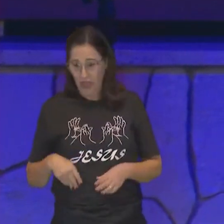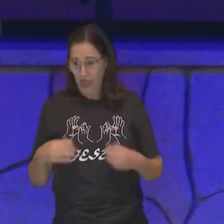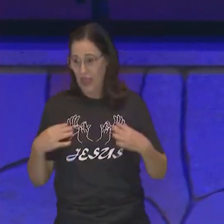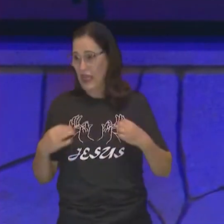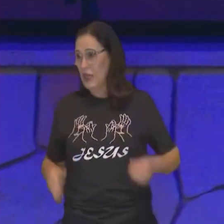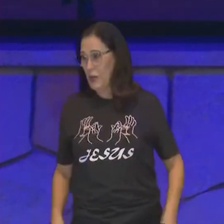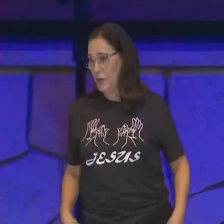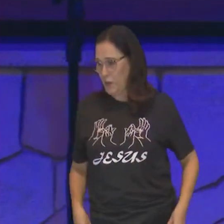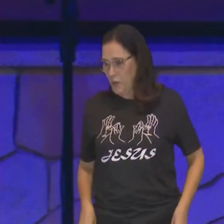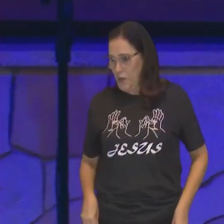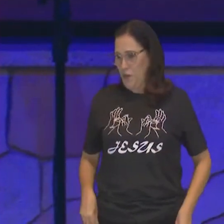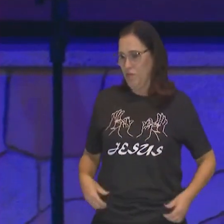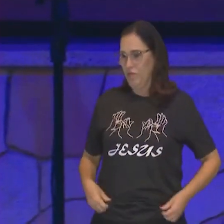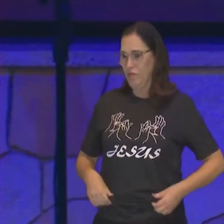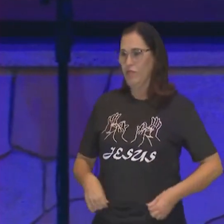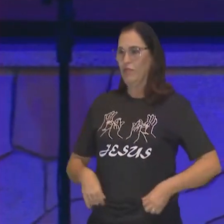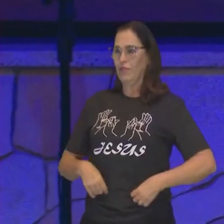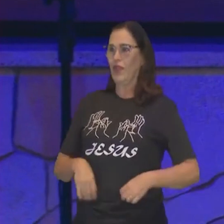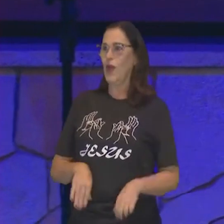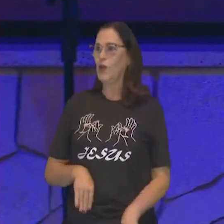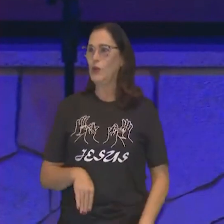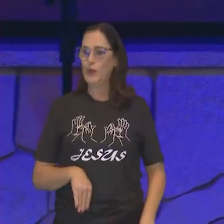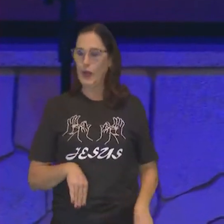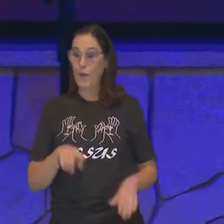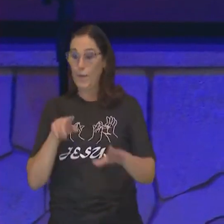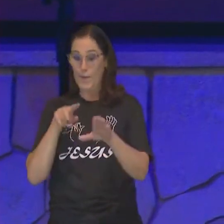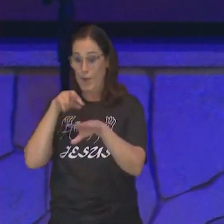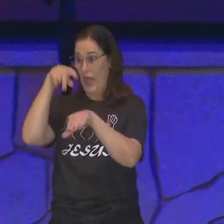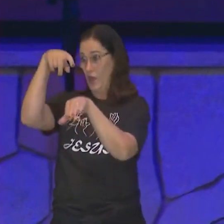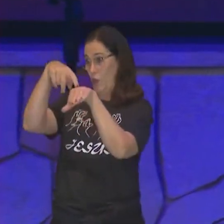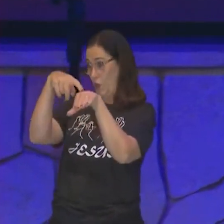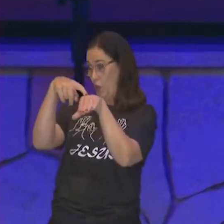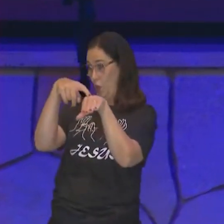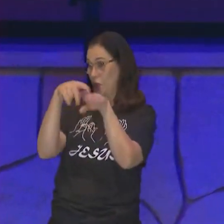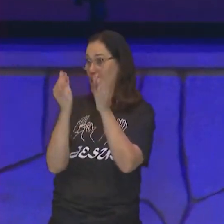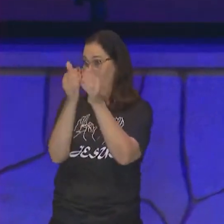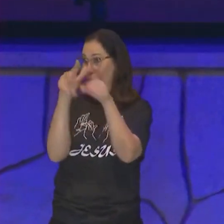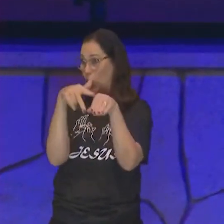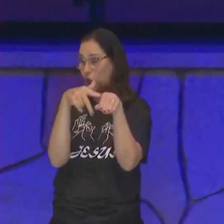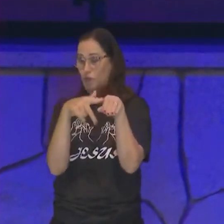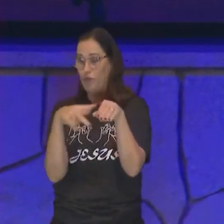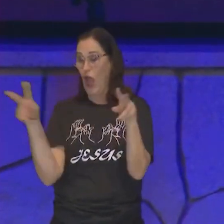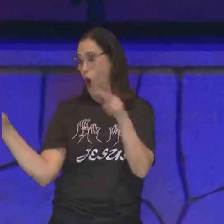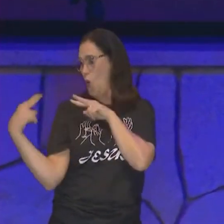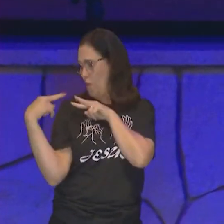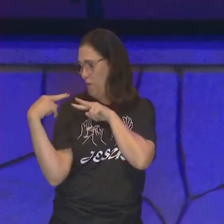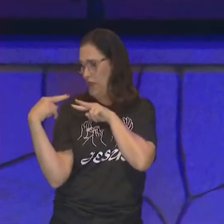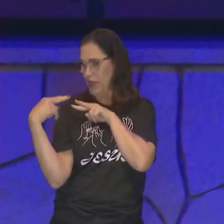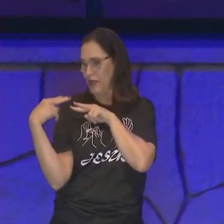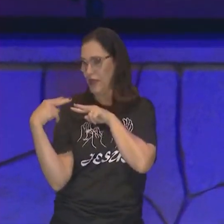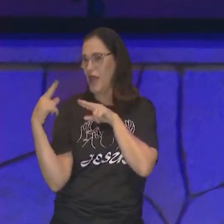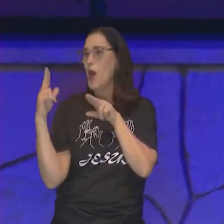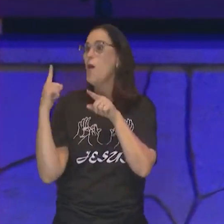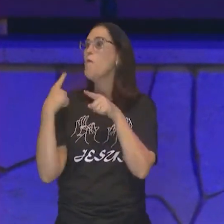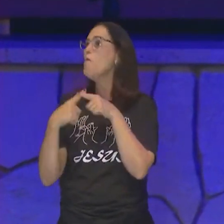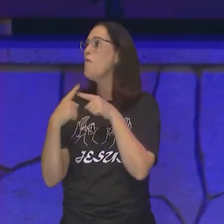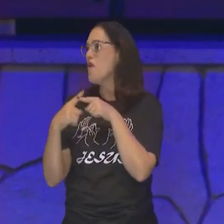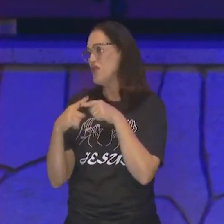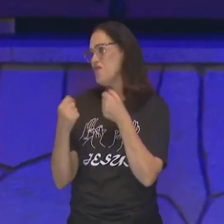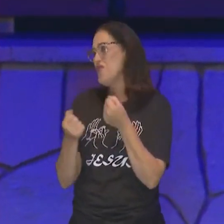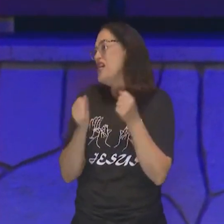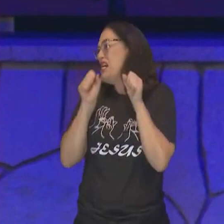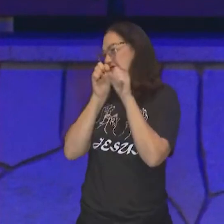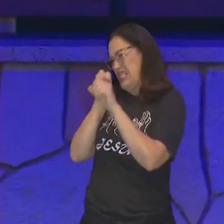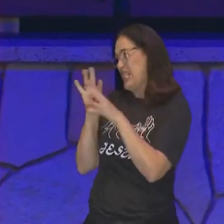ajeitou a saia, botou num daqueles barcos, e olhando bem nos meus olhos, ela disse assim: pois eu vou te